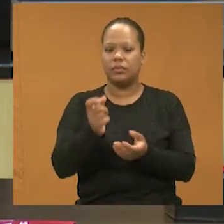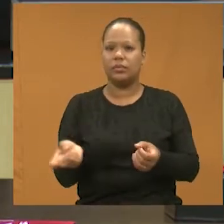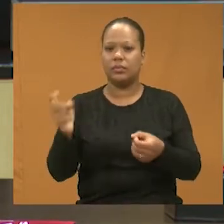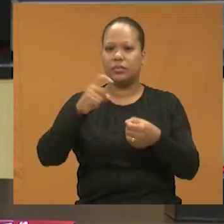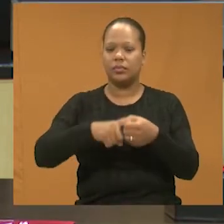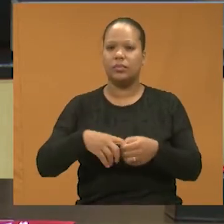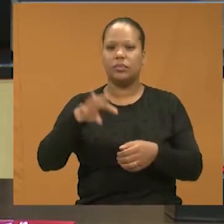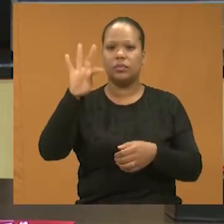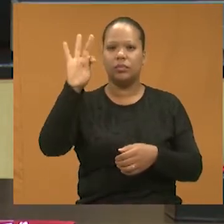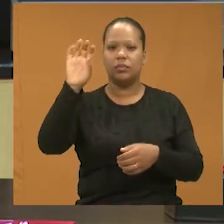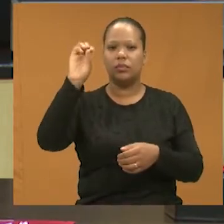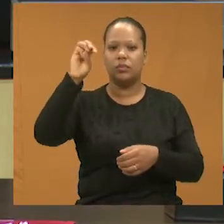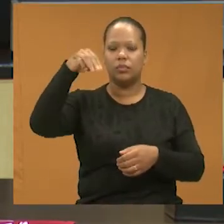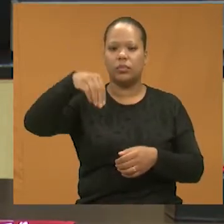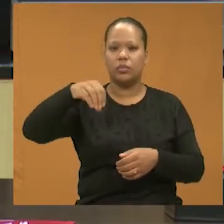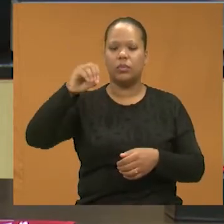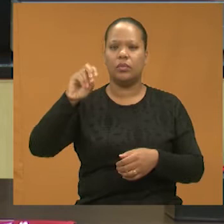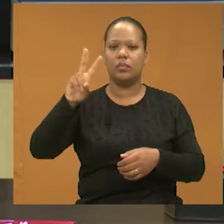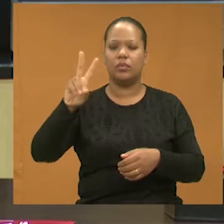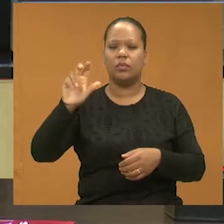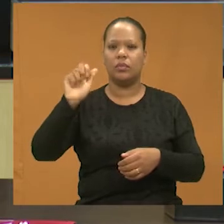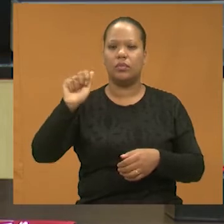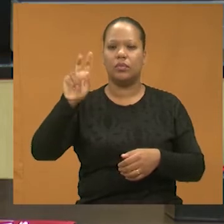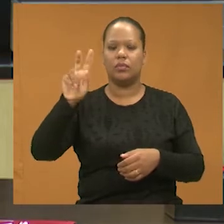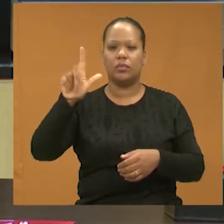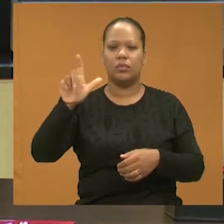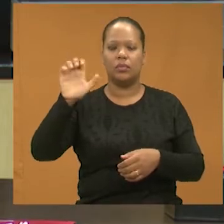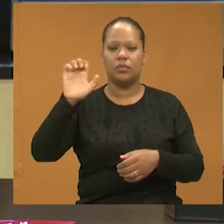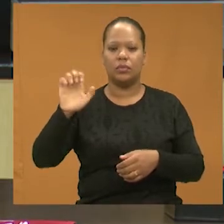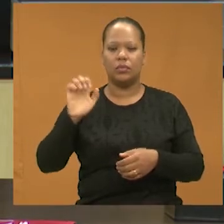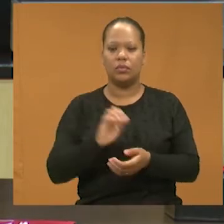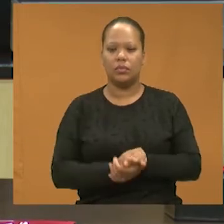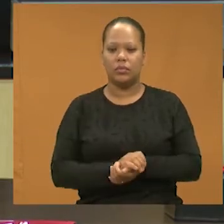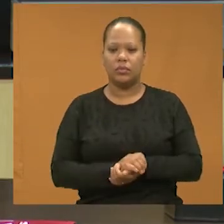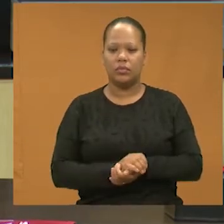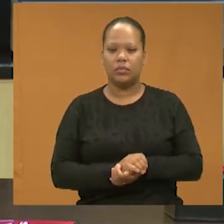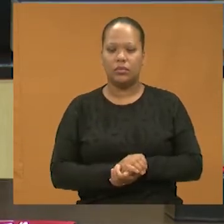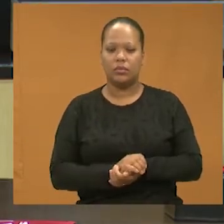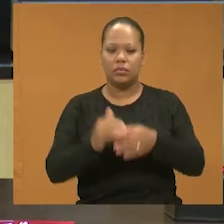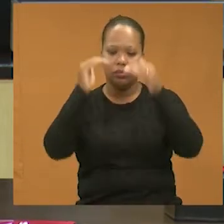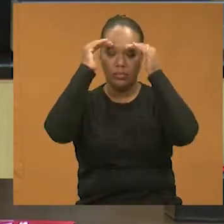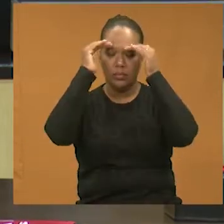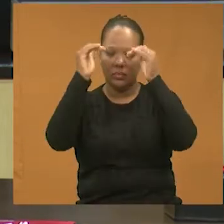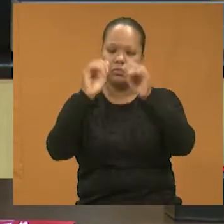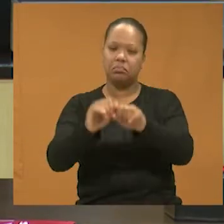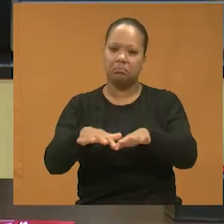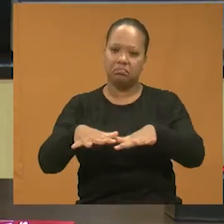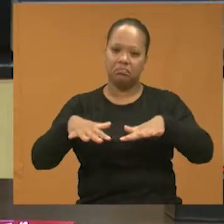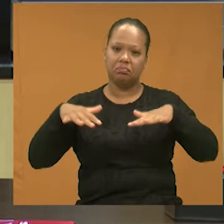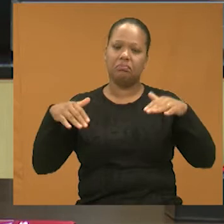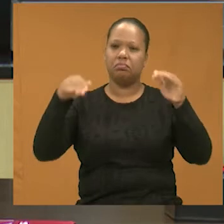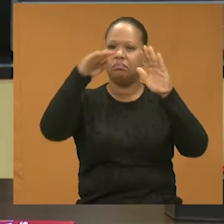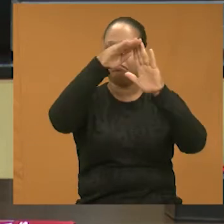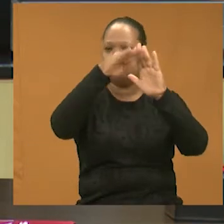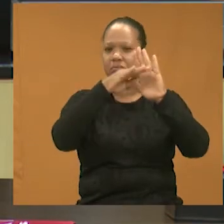via Tomovale, requeremos ao excelentíssimo senhor presidente desta casa, ouvido e aprovado pela Igreja Plenário, cumpridas as